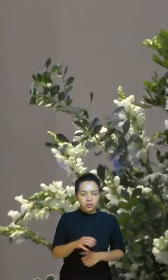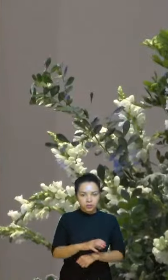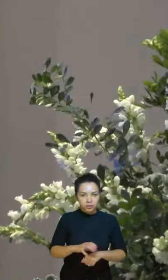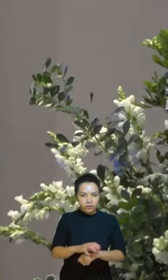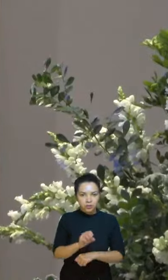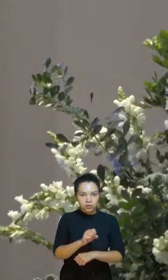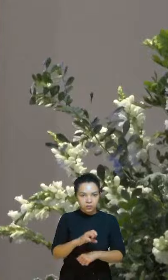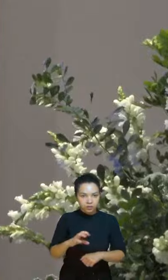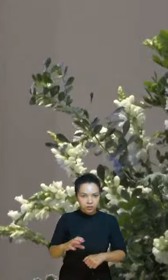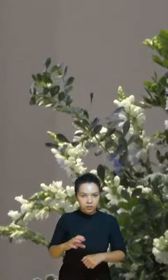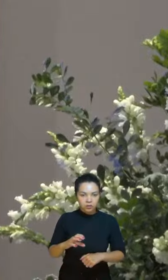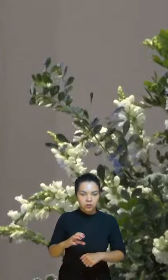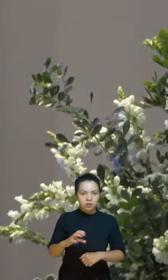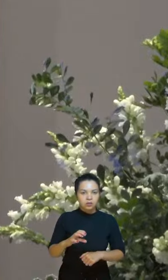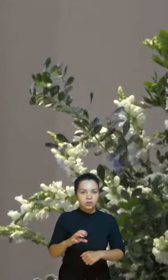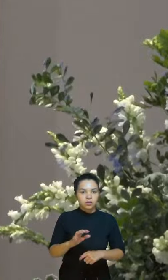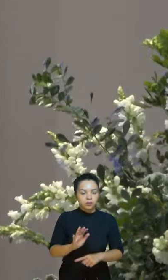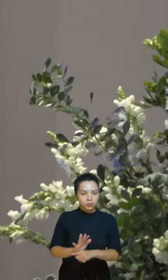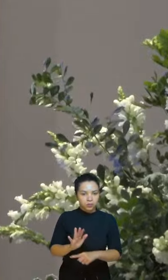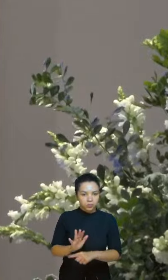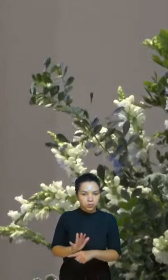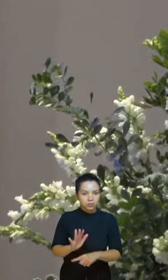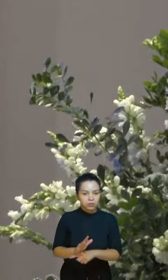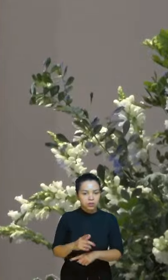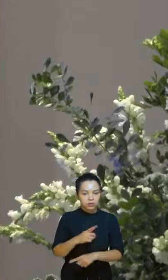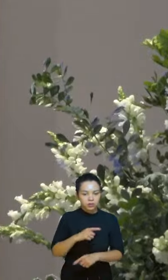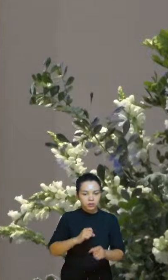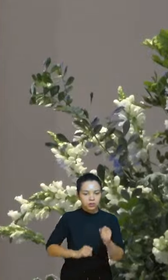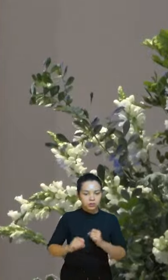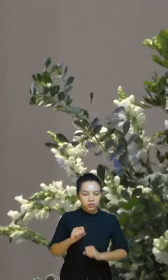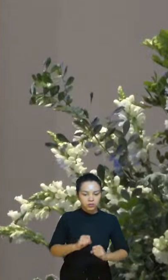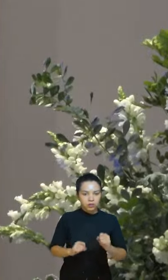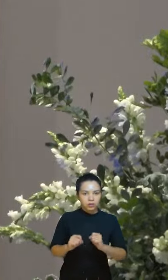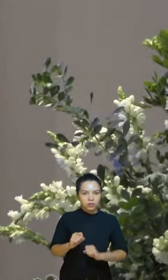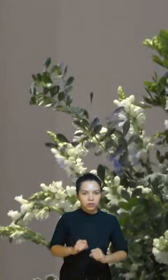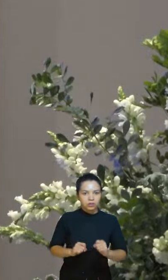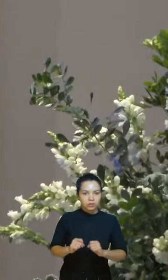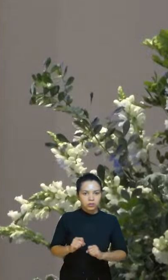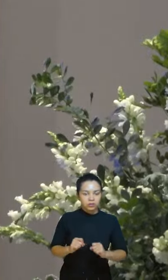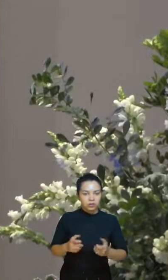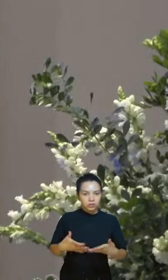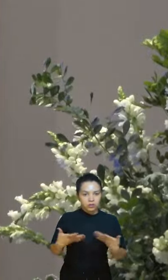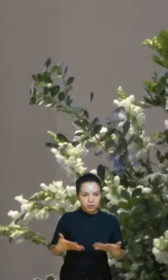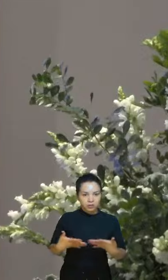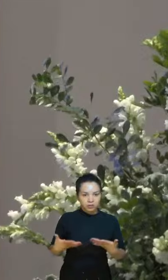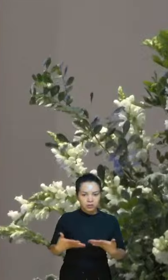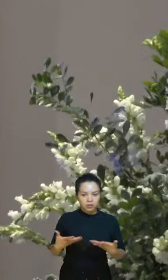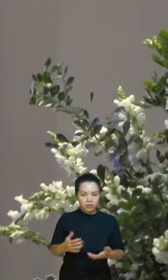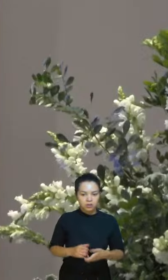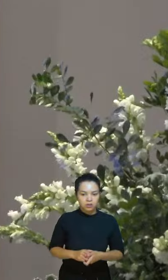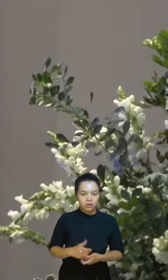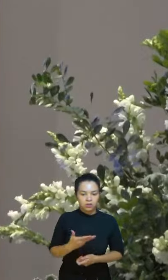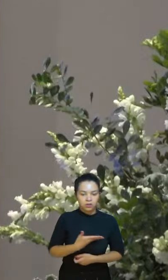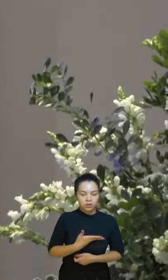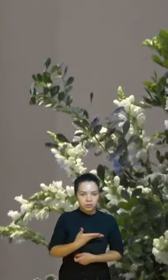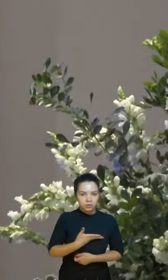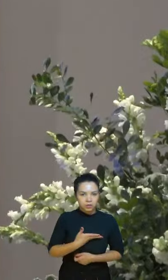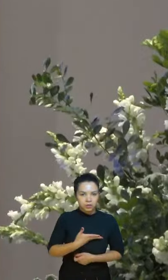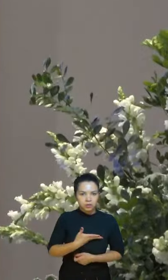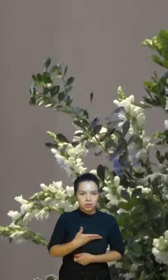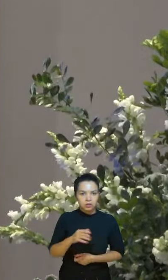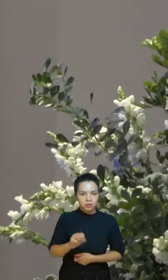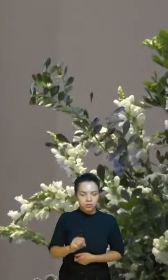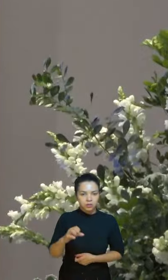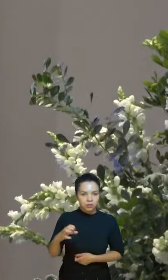ansiosos para ver a conferência do ministro tle estimados de todos nós amigo da de Santa